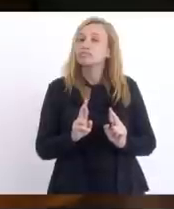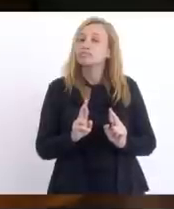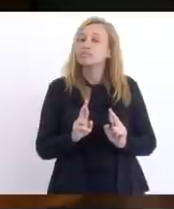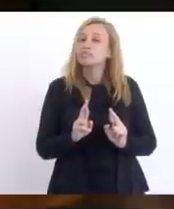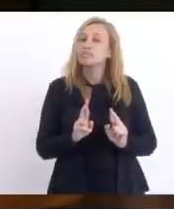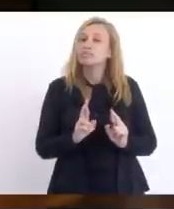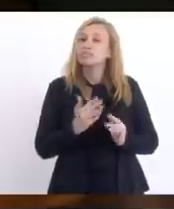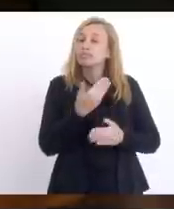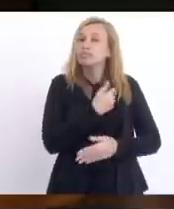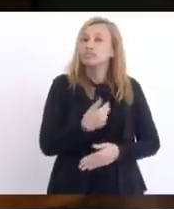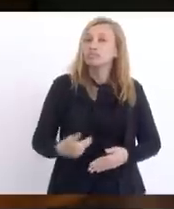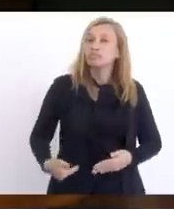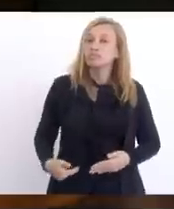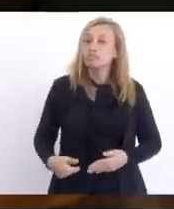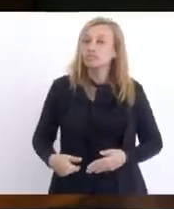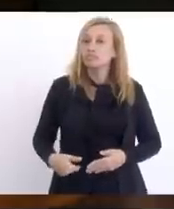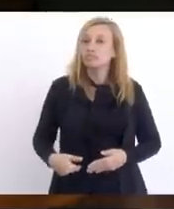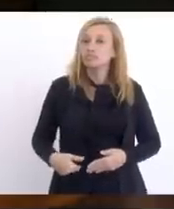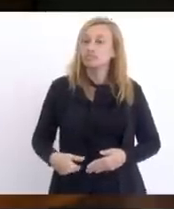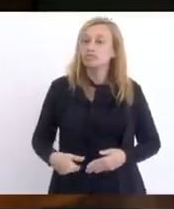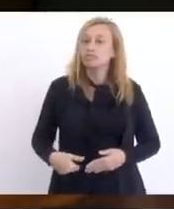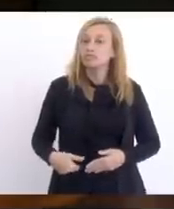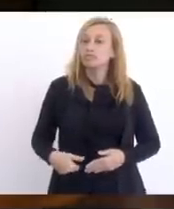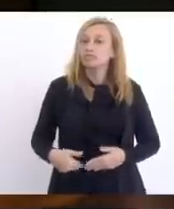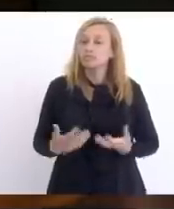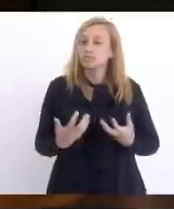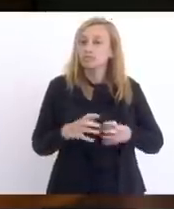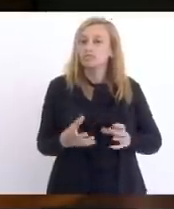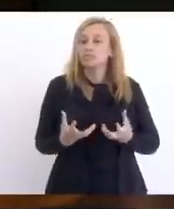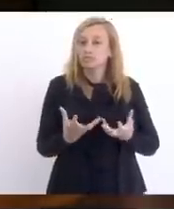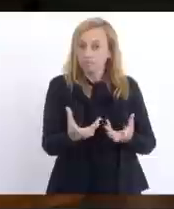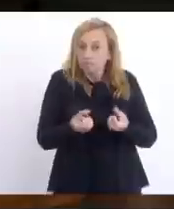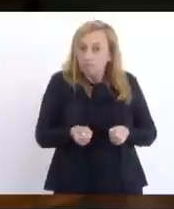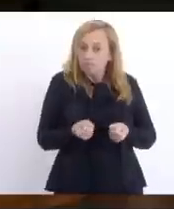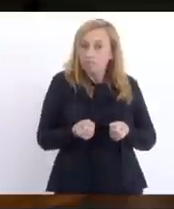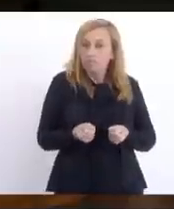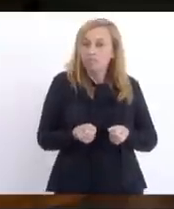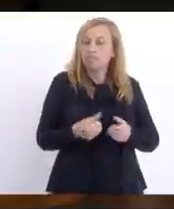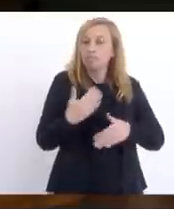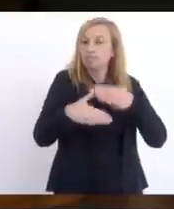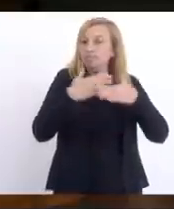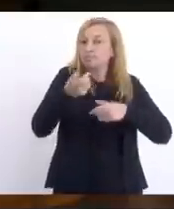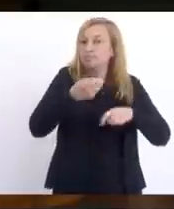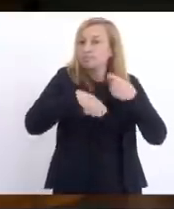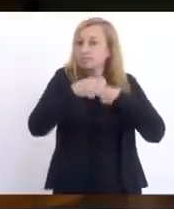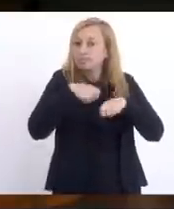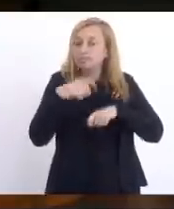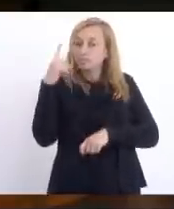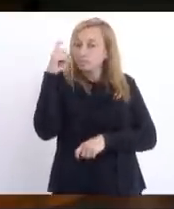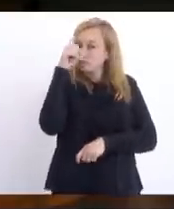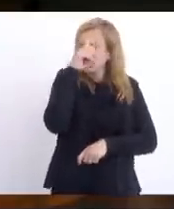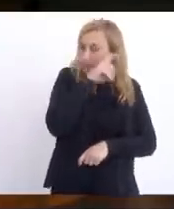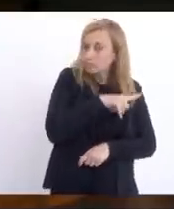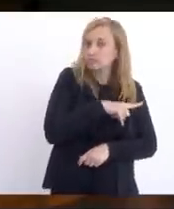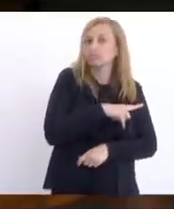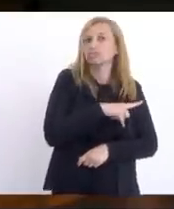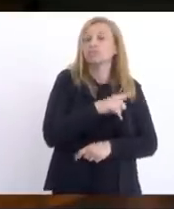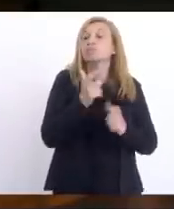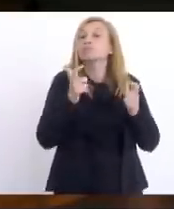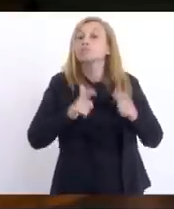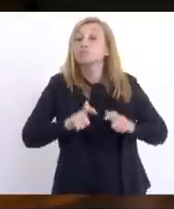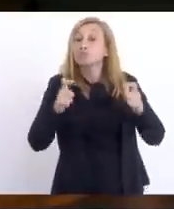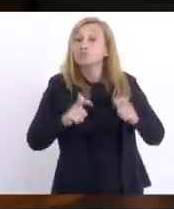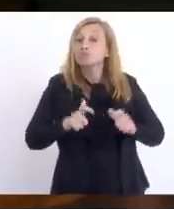o governo está abrindo mão de receber, né? A gente está num processo econômico muito difícil,